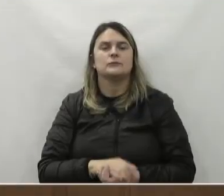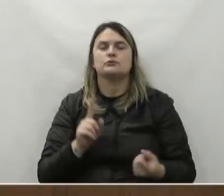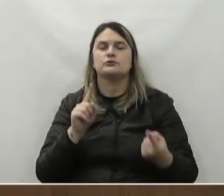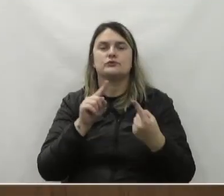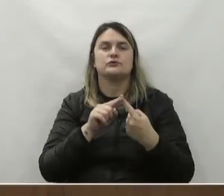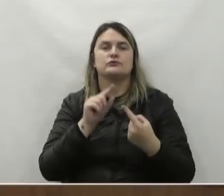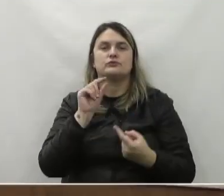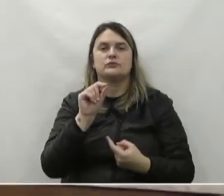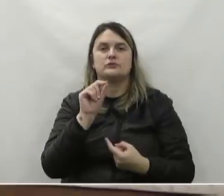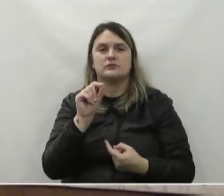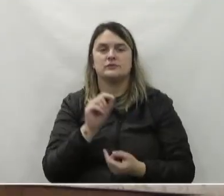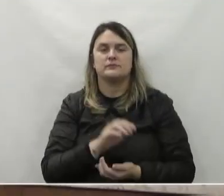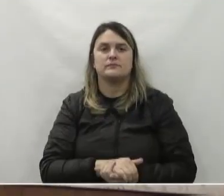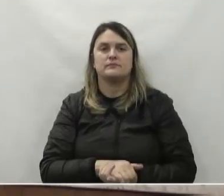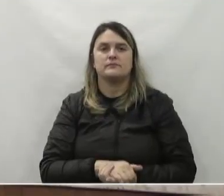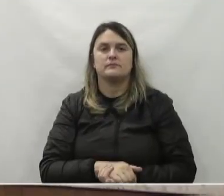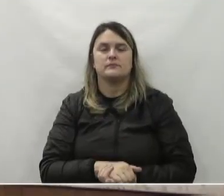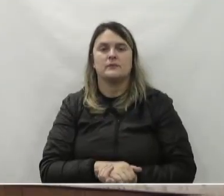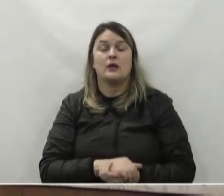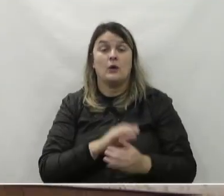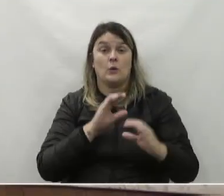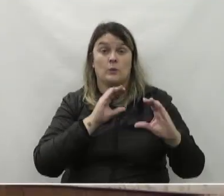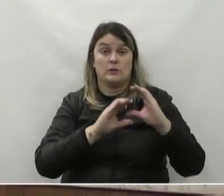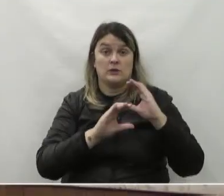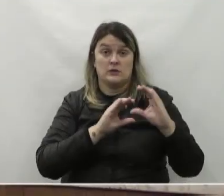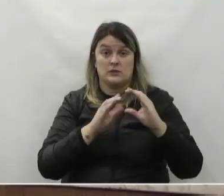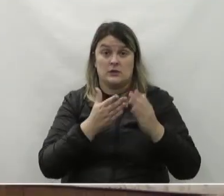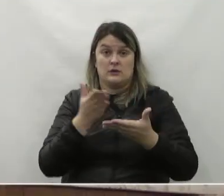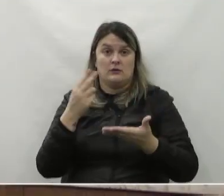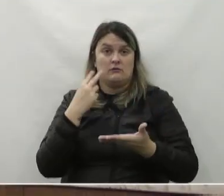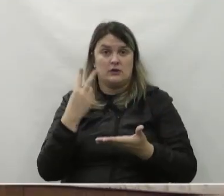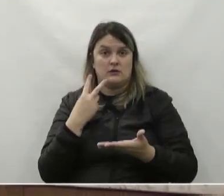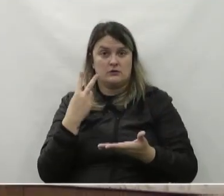intuito de estar comunicando os nobres